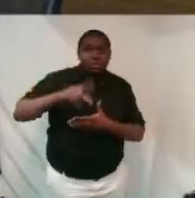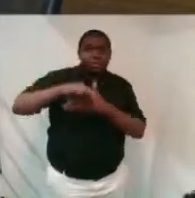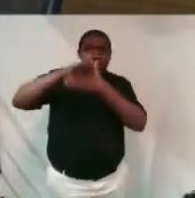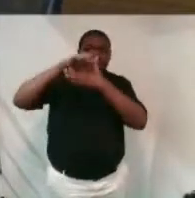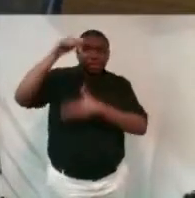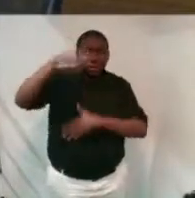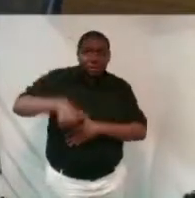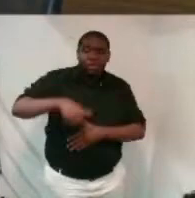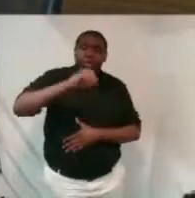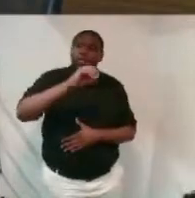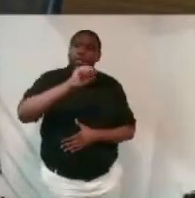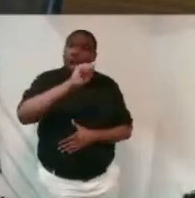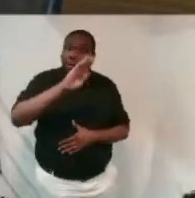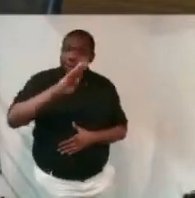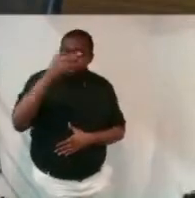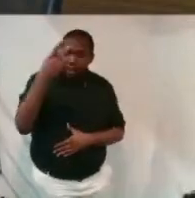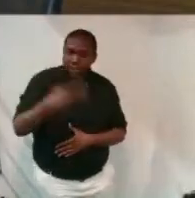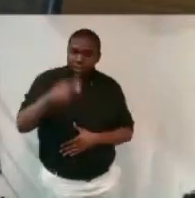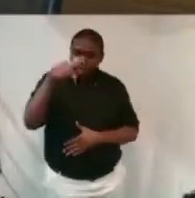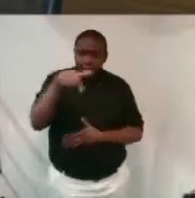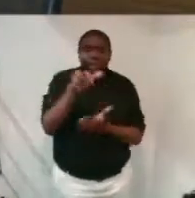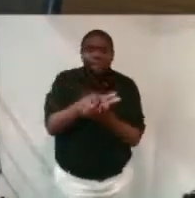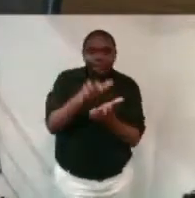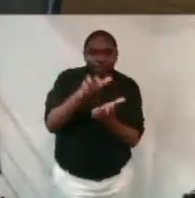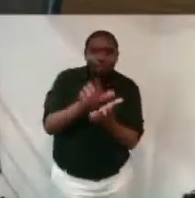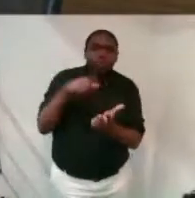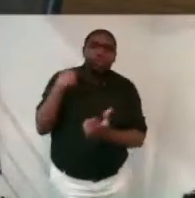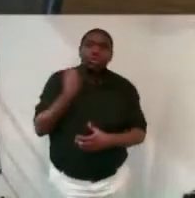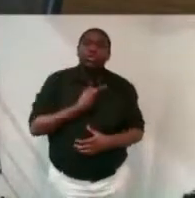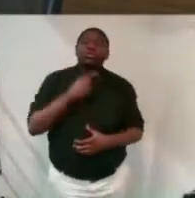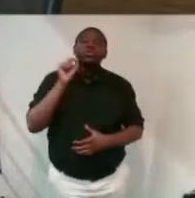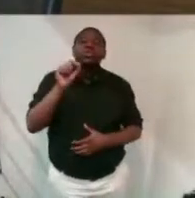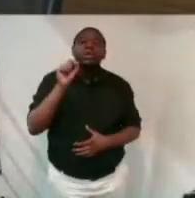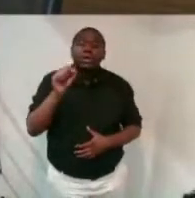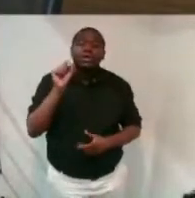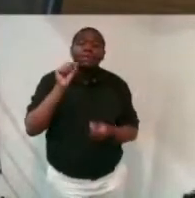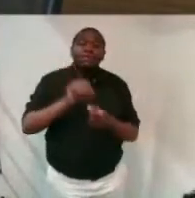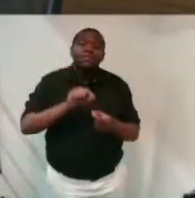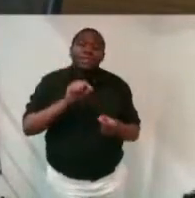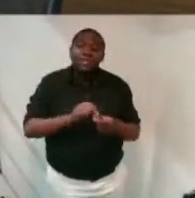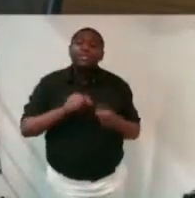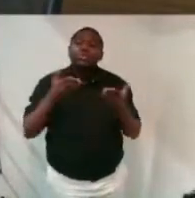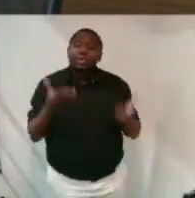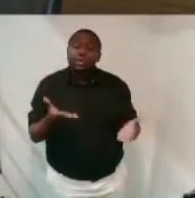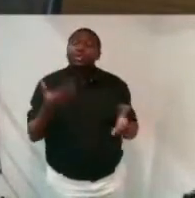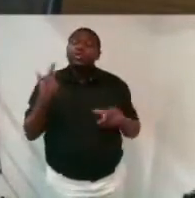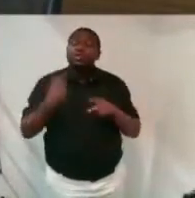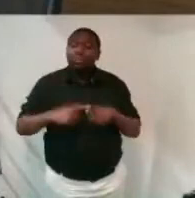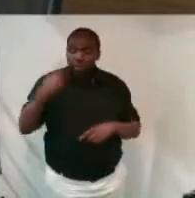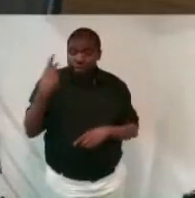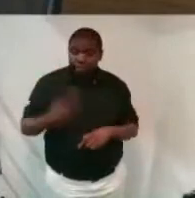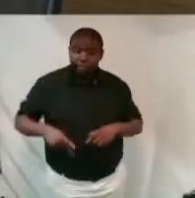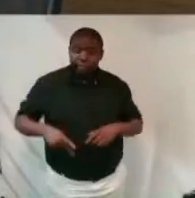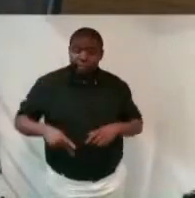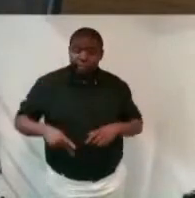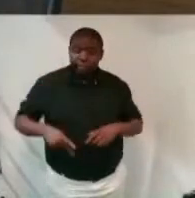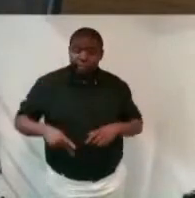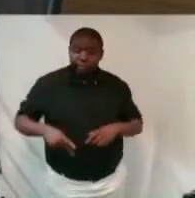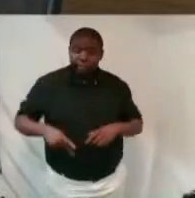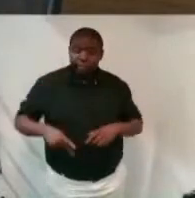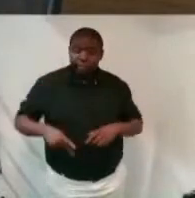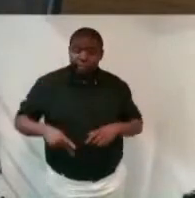daqui, do Pernambuco. Mas, bem a propósito, nós estamos fazendo isso aqui porque aqui tem...